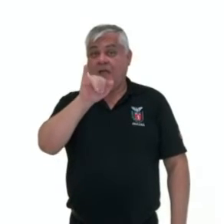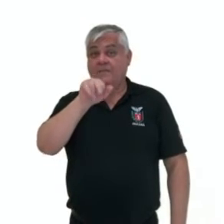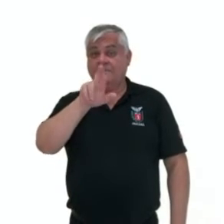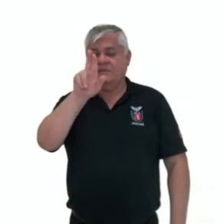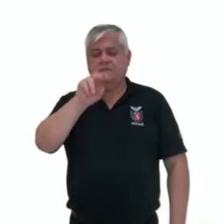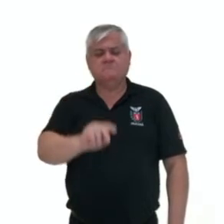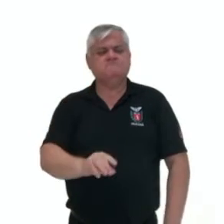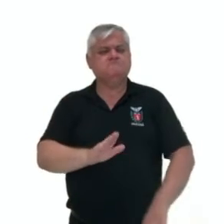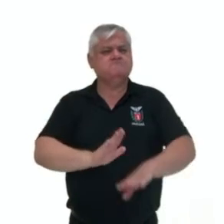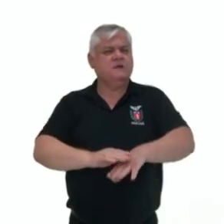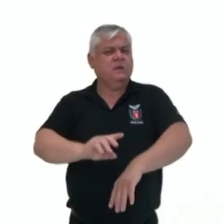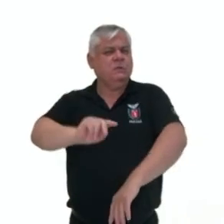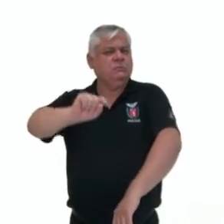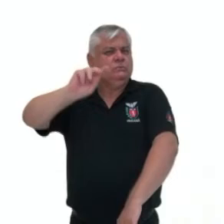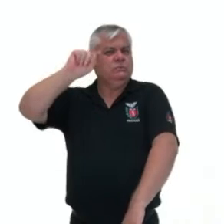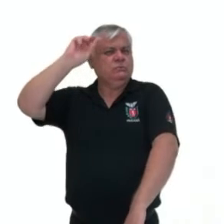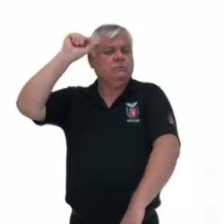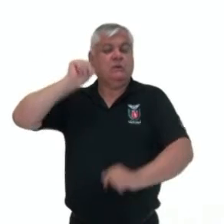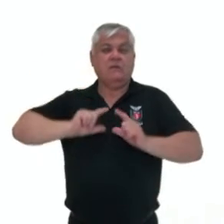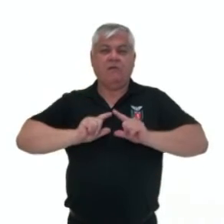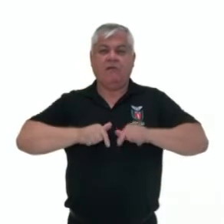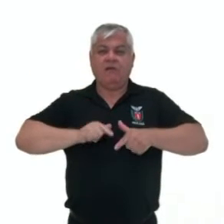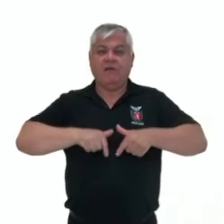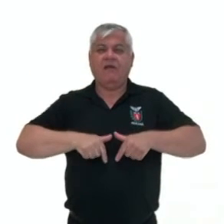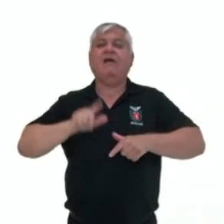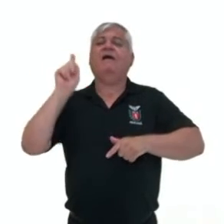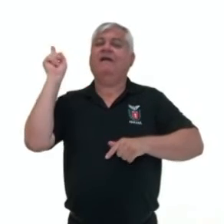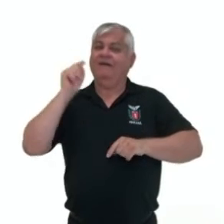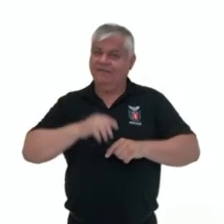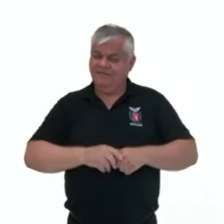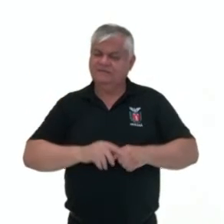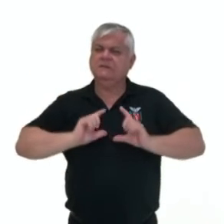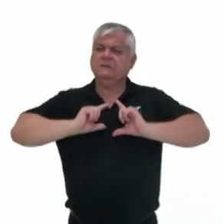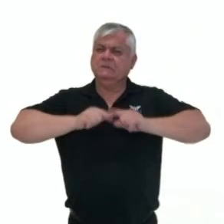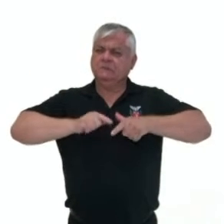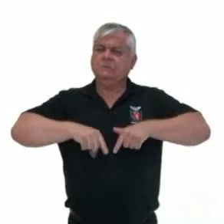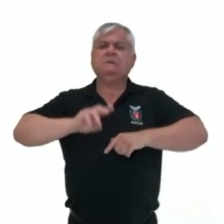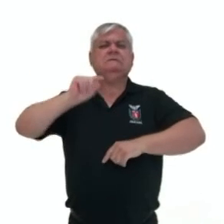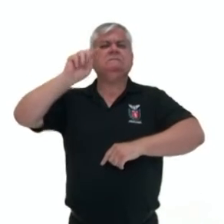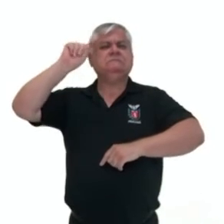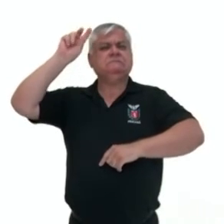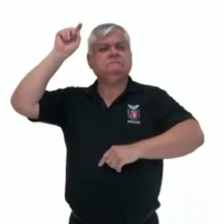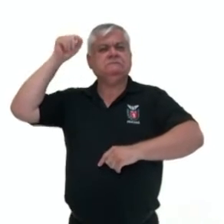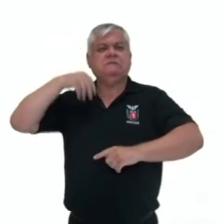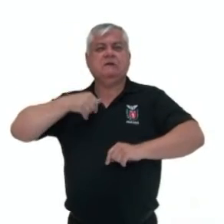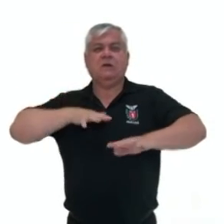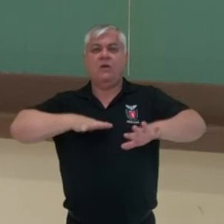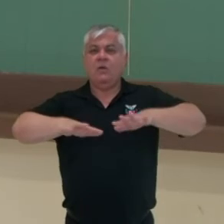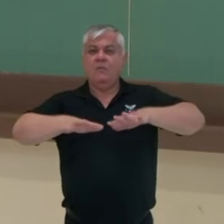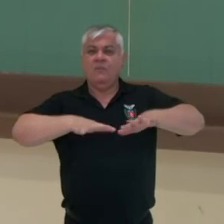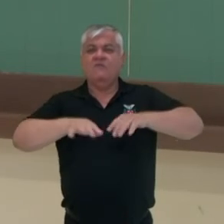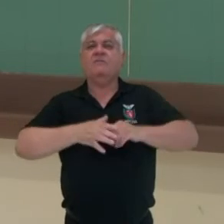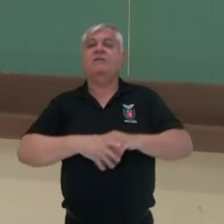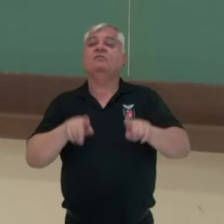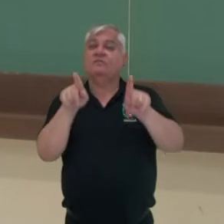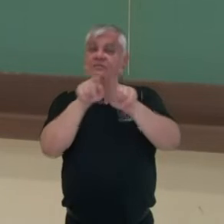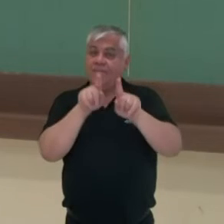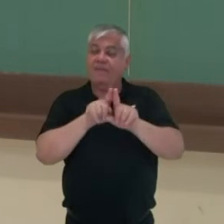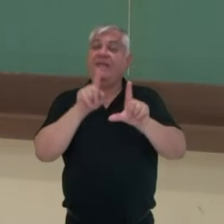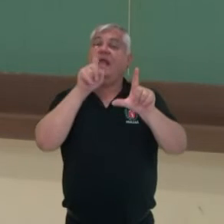de Israel, né, então é a luta mais antiga daquele local. Os movimentos são inspirados nas letras do